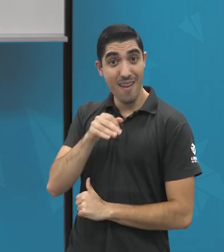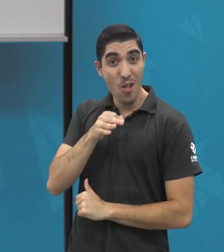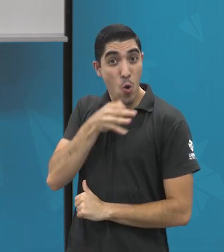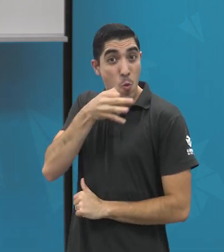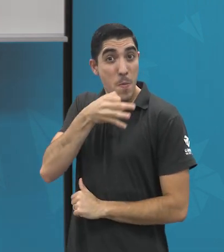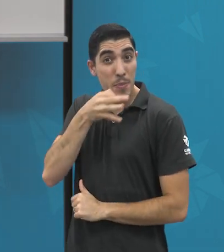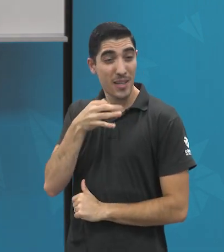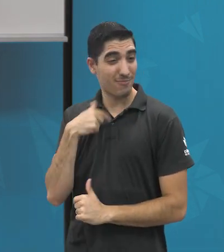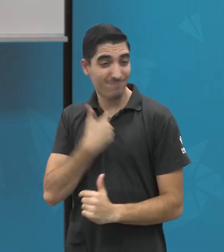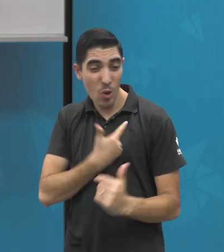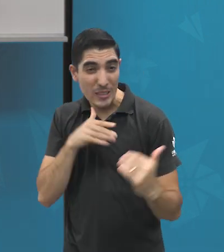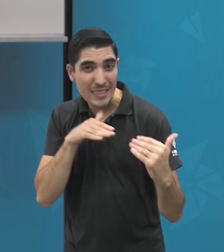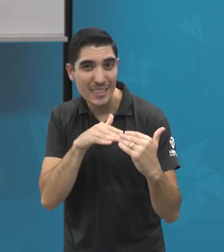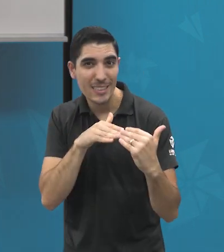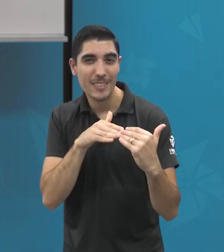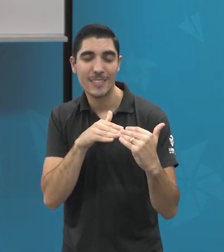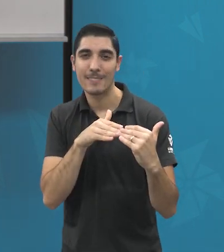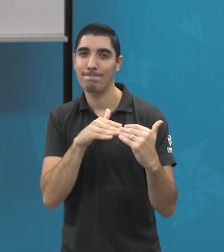ser muito